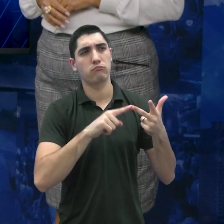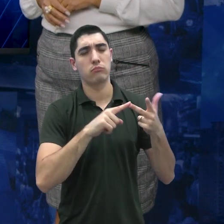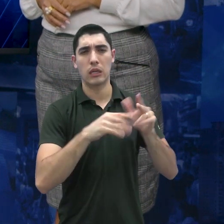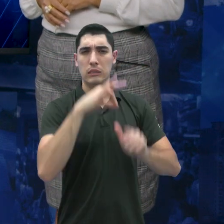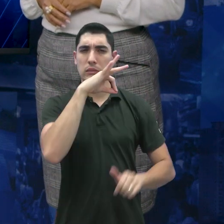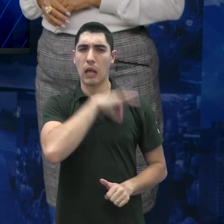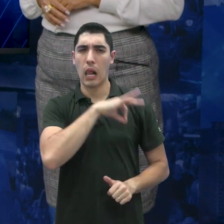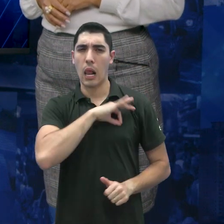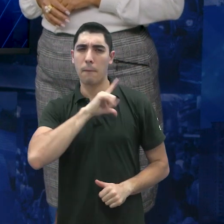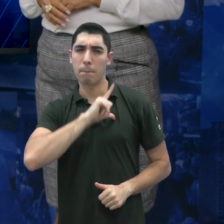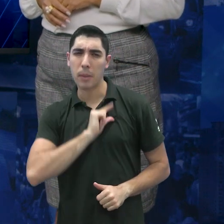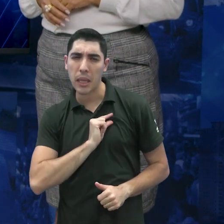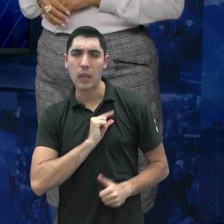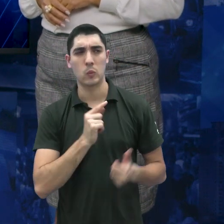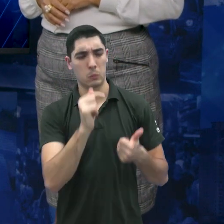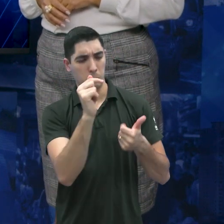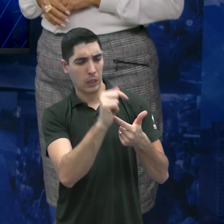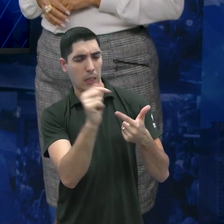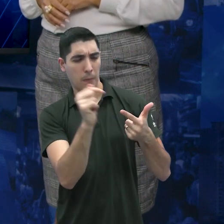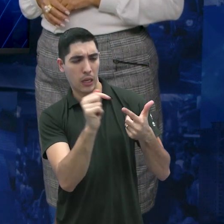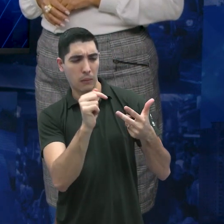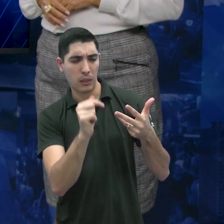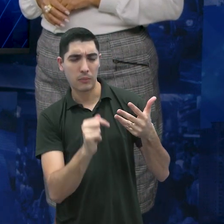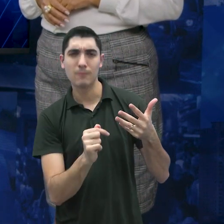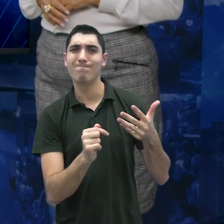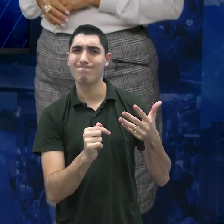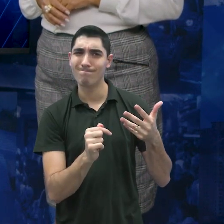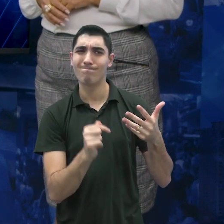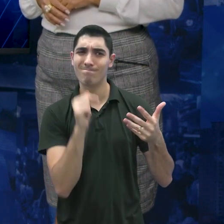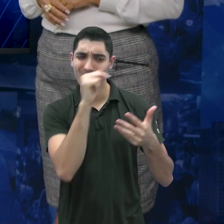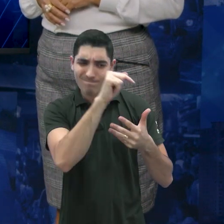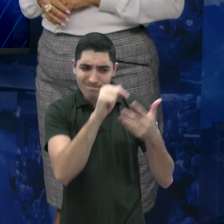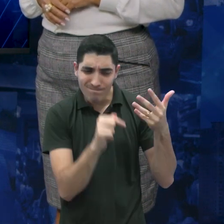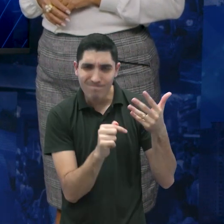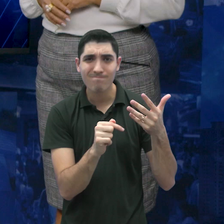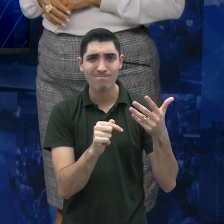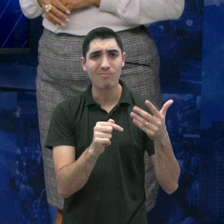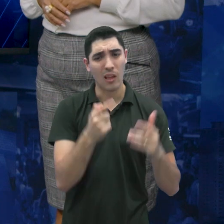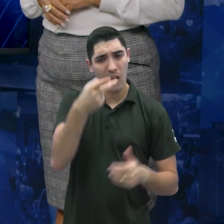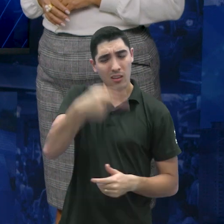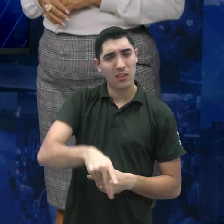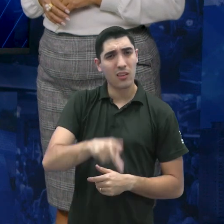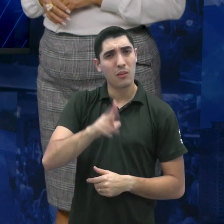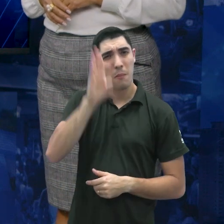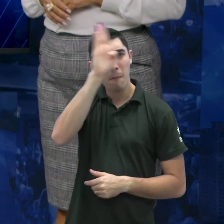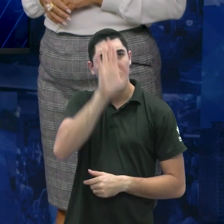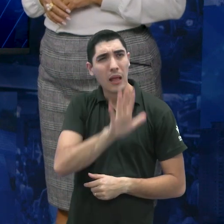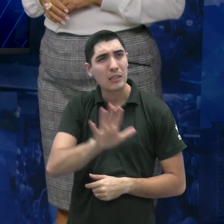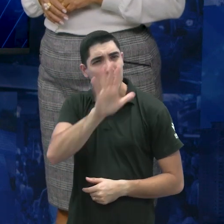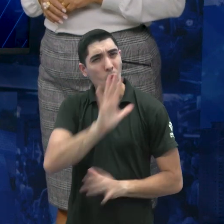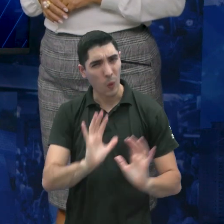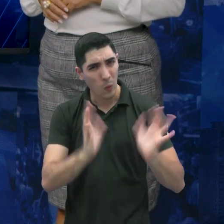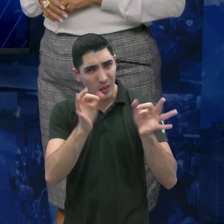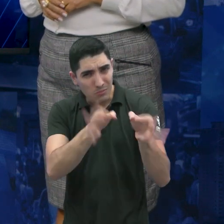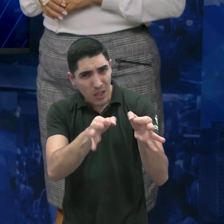salários menores, realmente é um retrato atual assim da sociedade brasileira, do mercado de